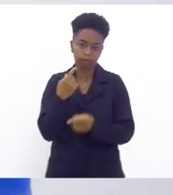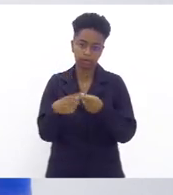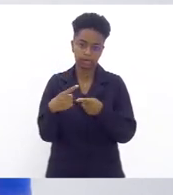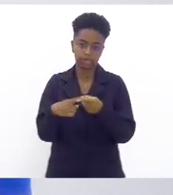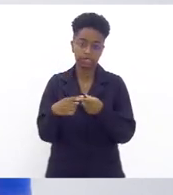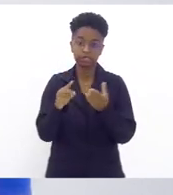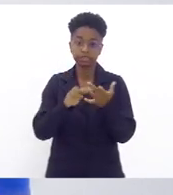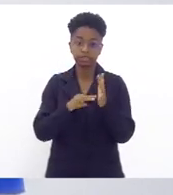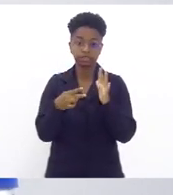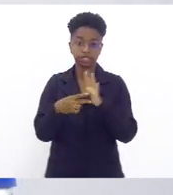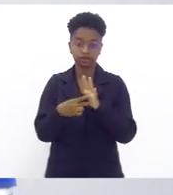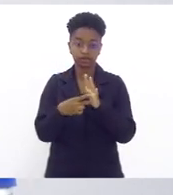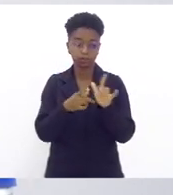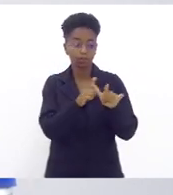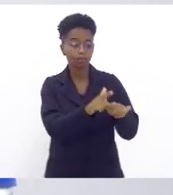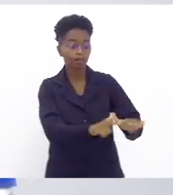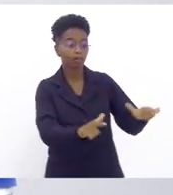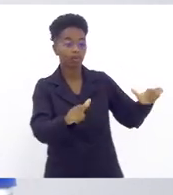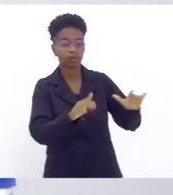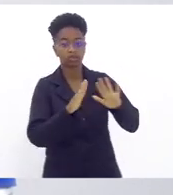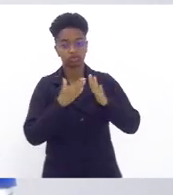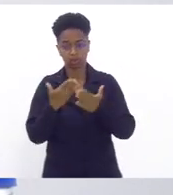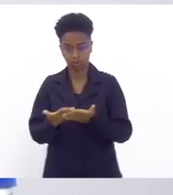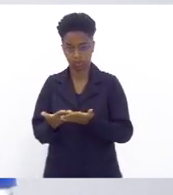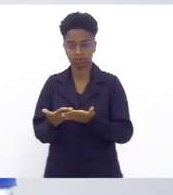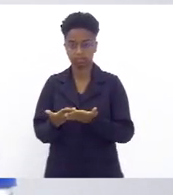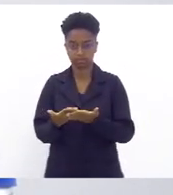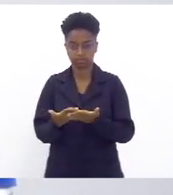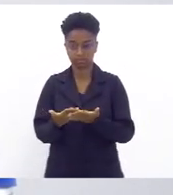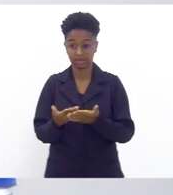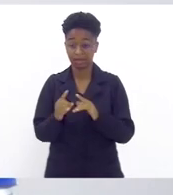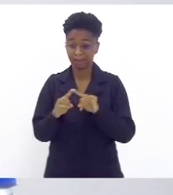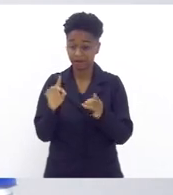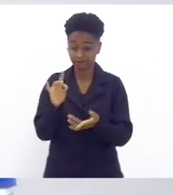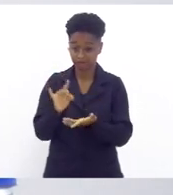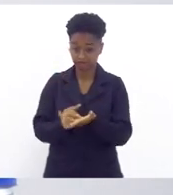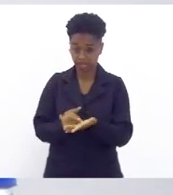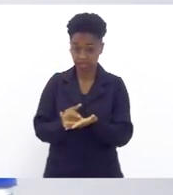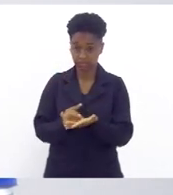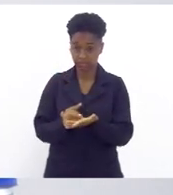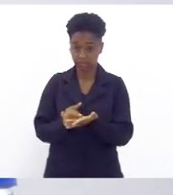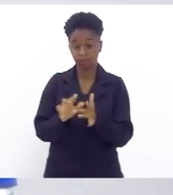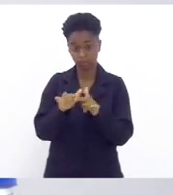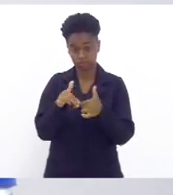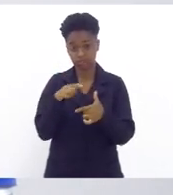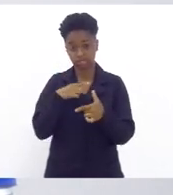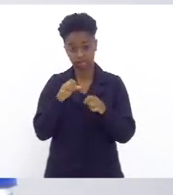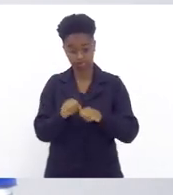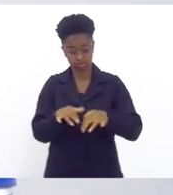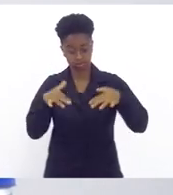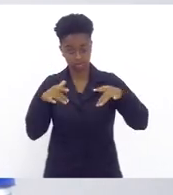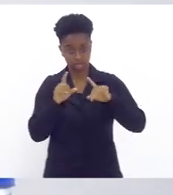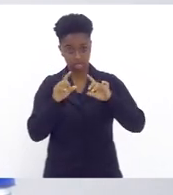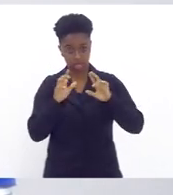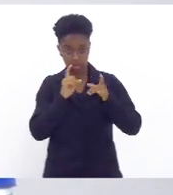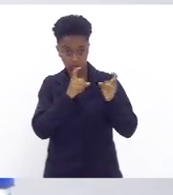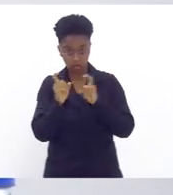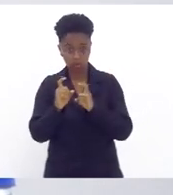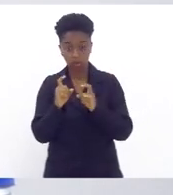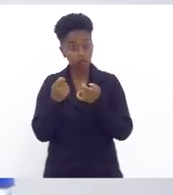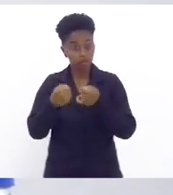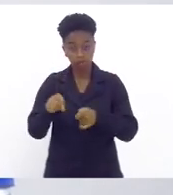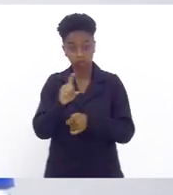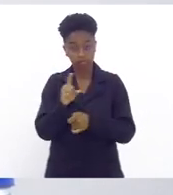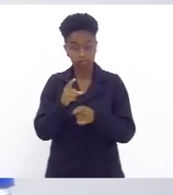o esvaziamento do colégio na realidade é para isso que serve a audiência a obra não precisa ser